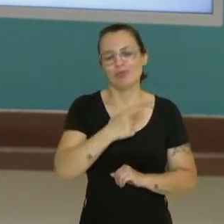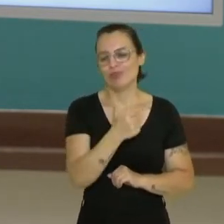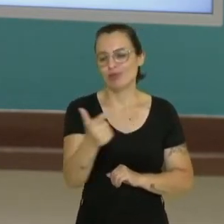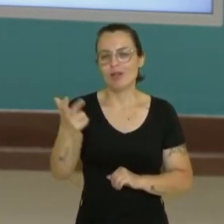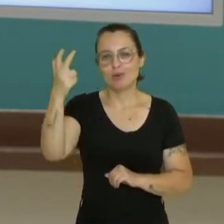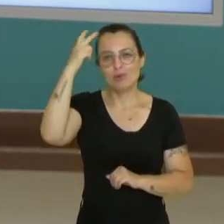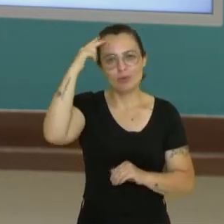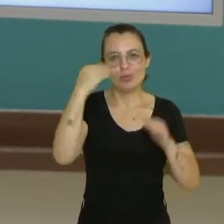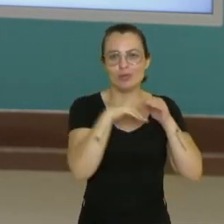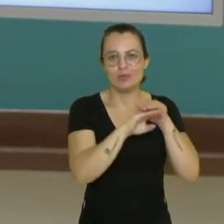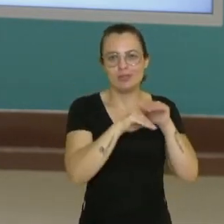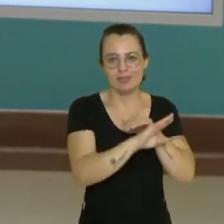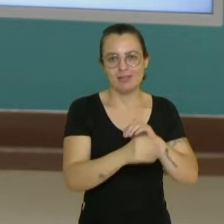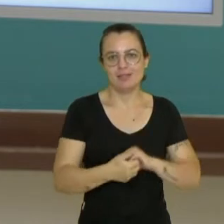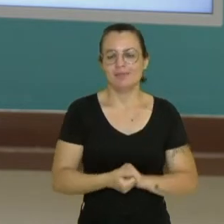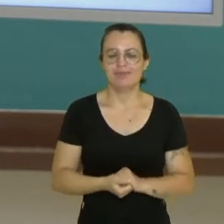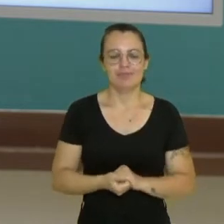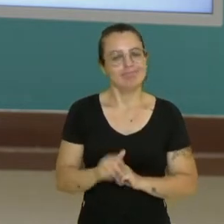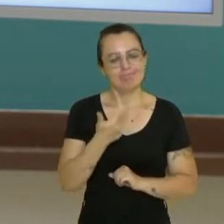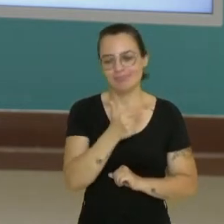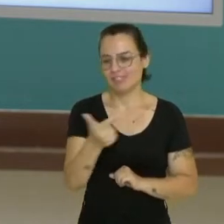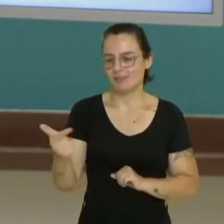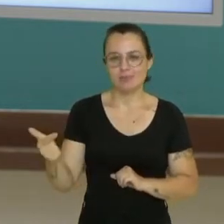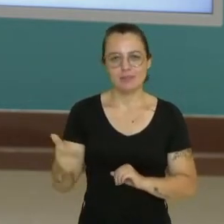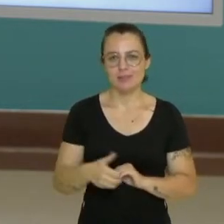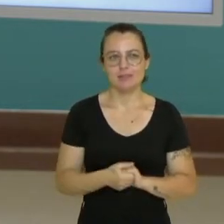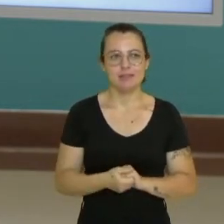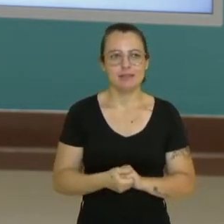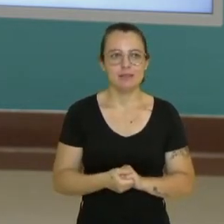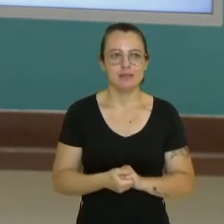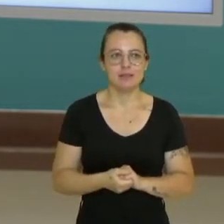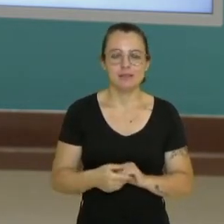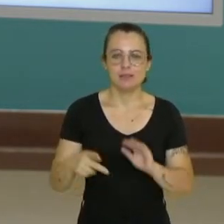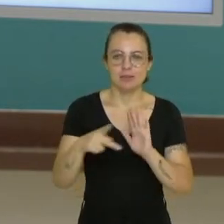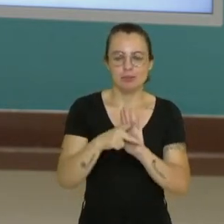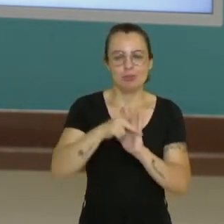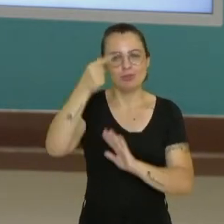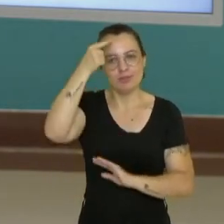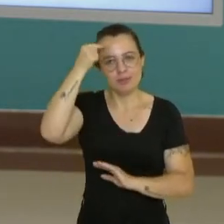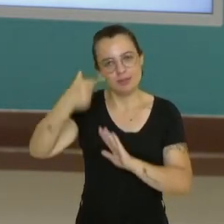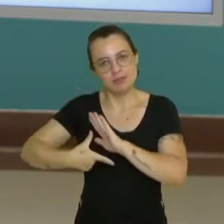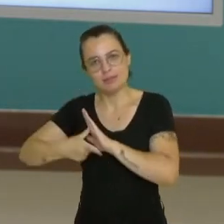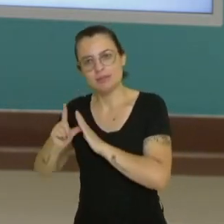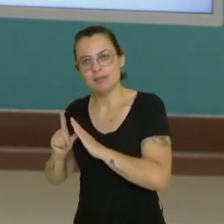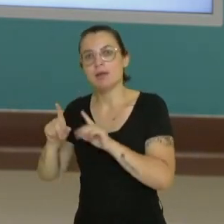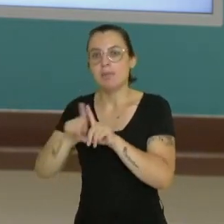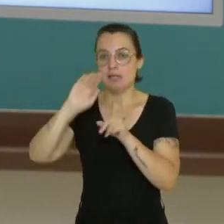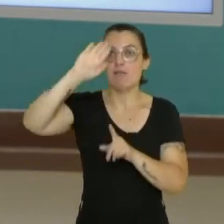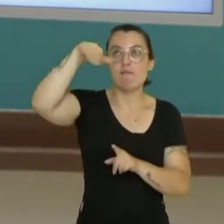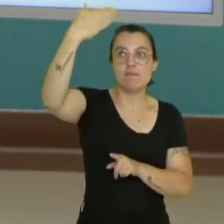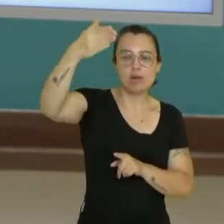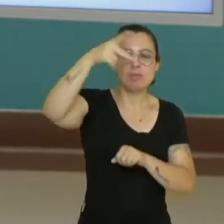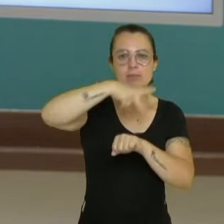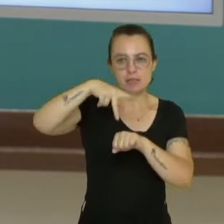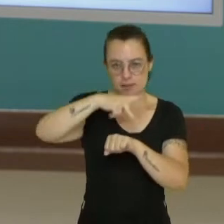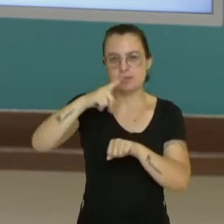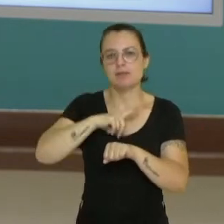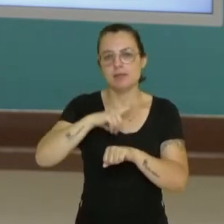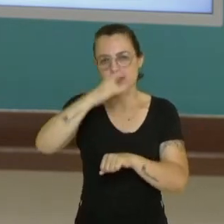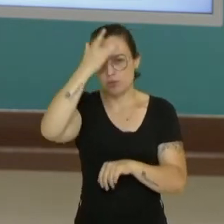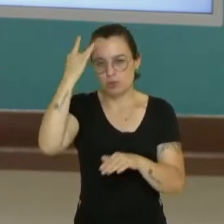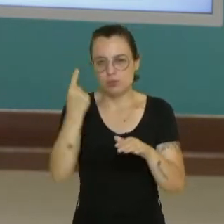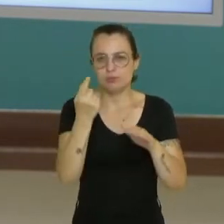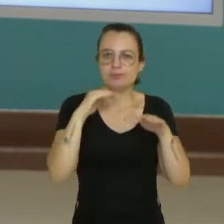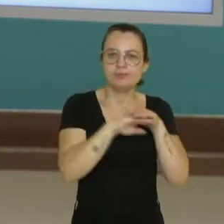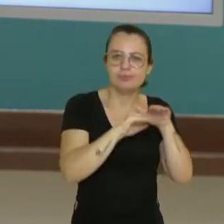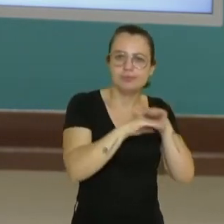costume da família guardar um dinheiro para a universidade antecipadamente, mas fora do país, você já viu em filmes, onde as